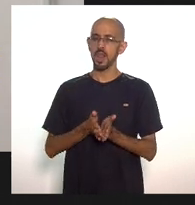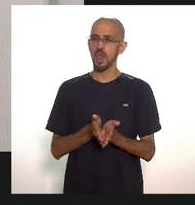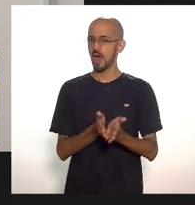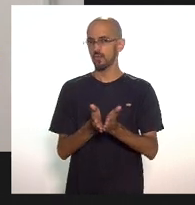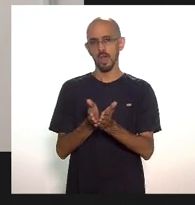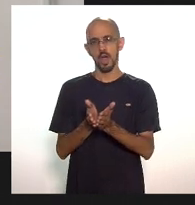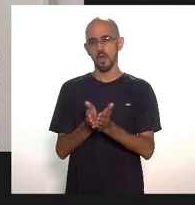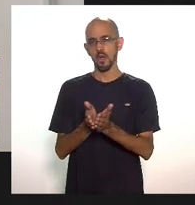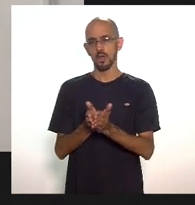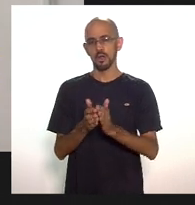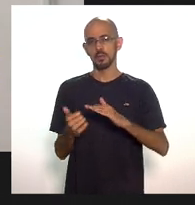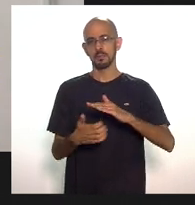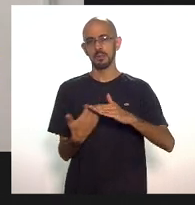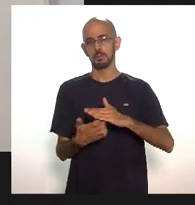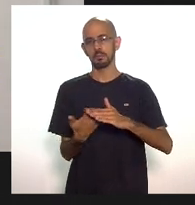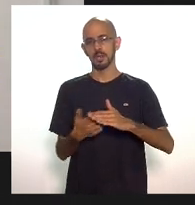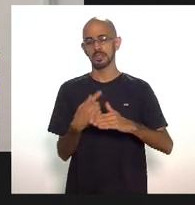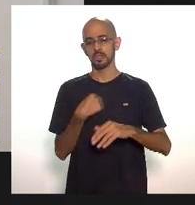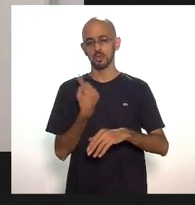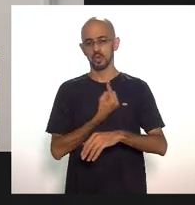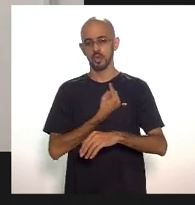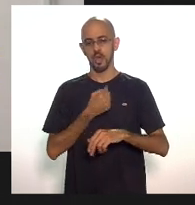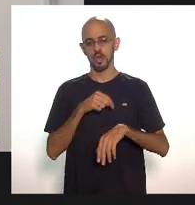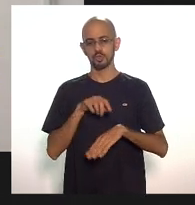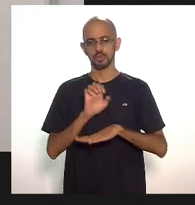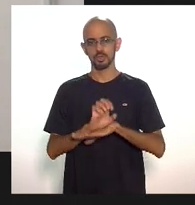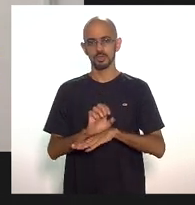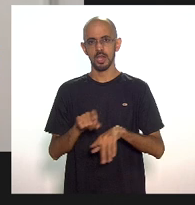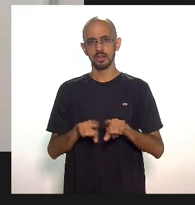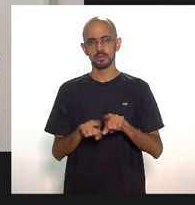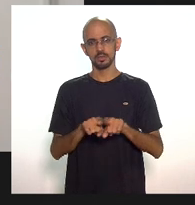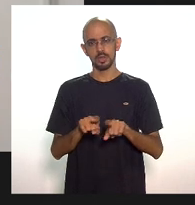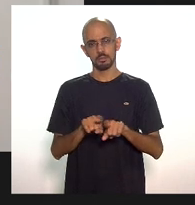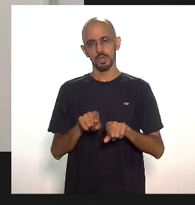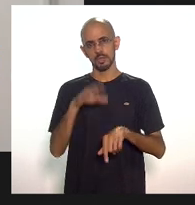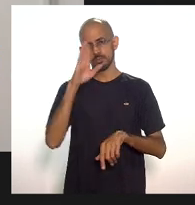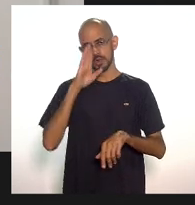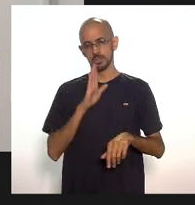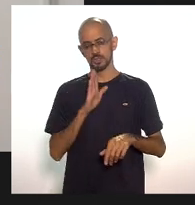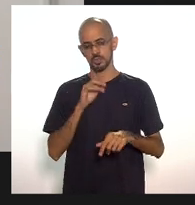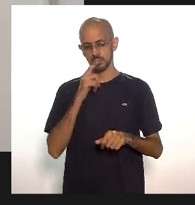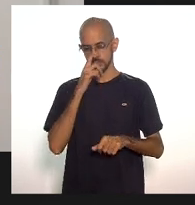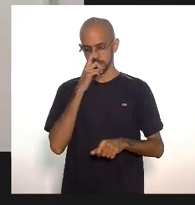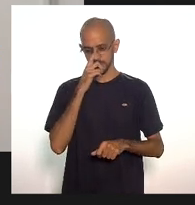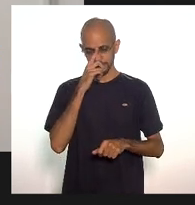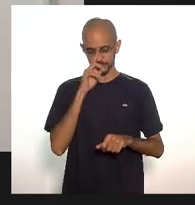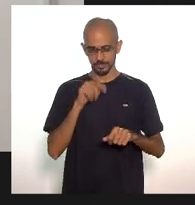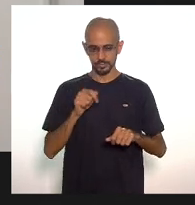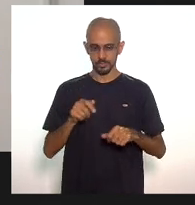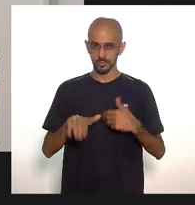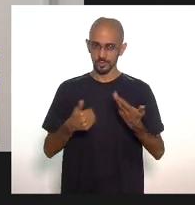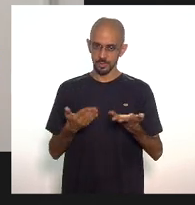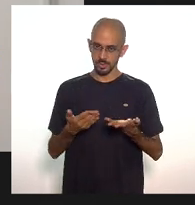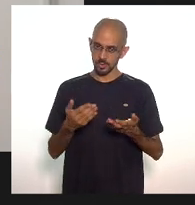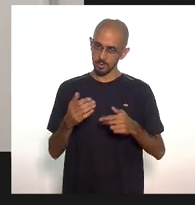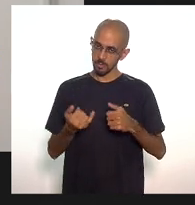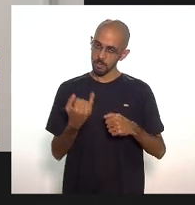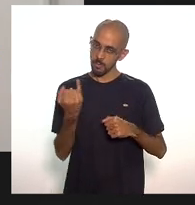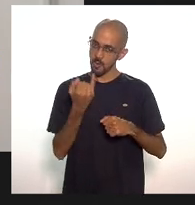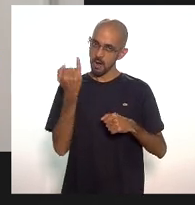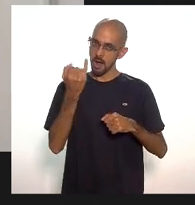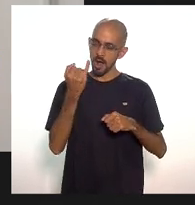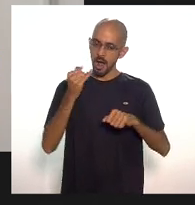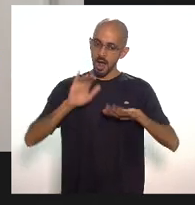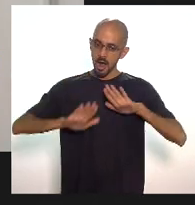indústria naval do nosso estado e do nosso país. Então, que se tenha um olhar muito